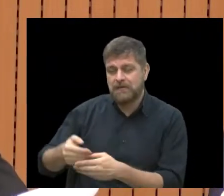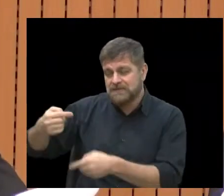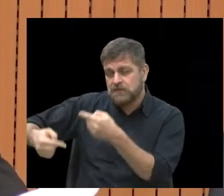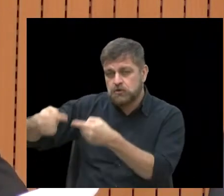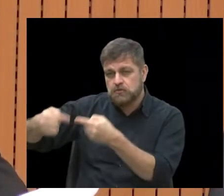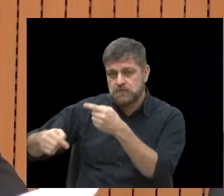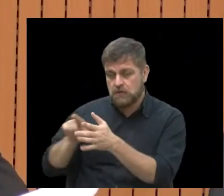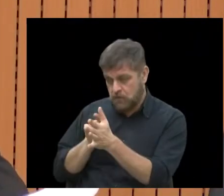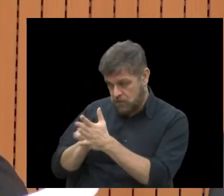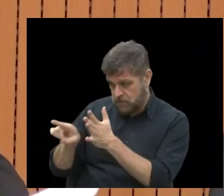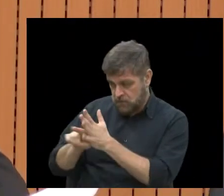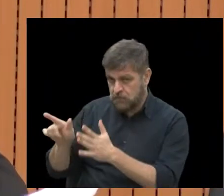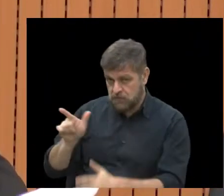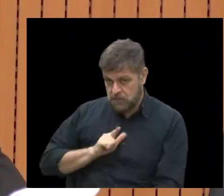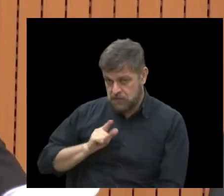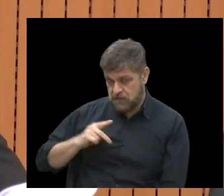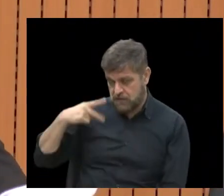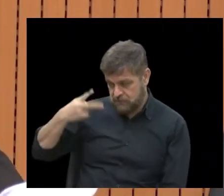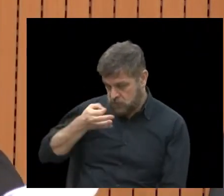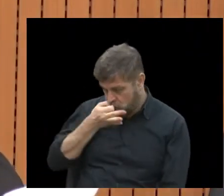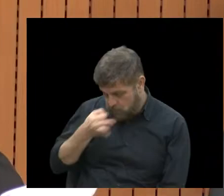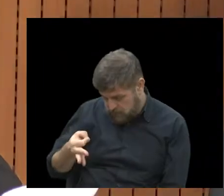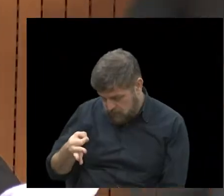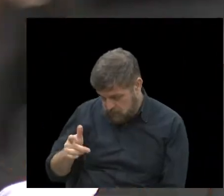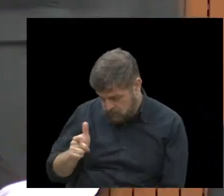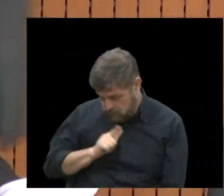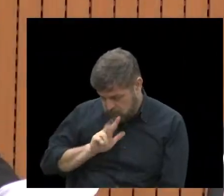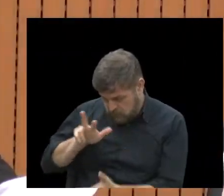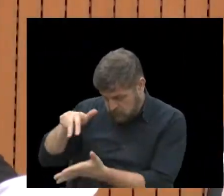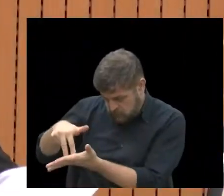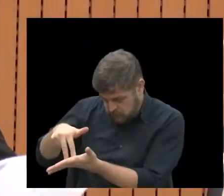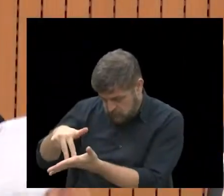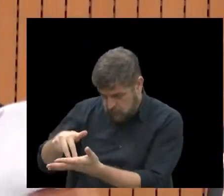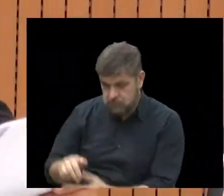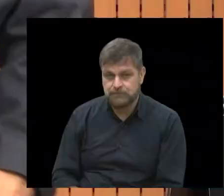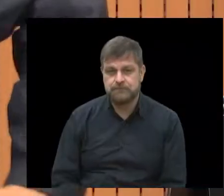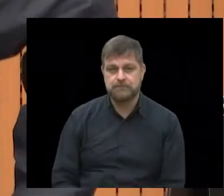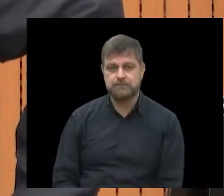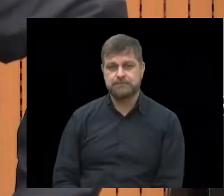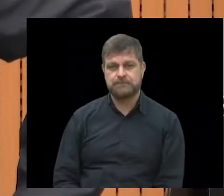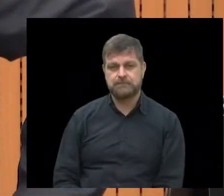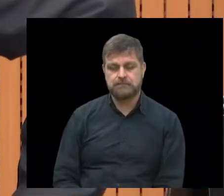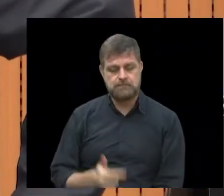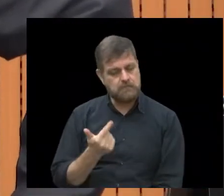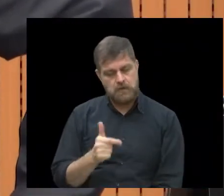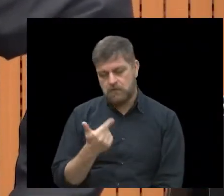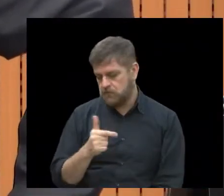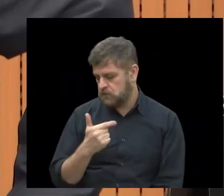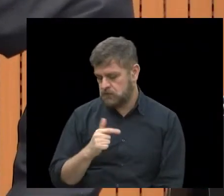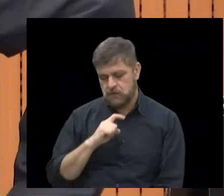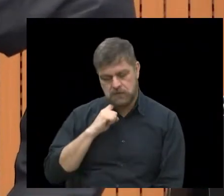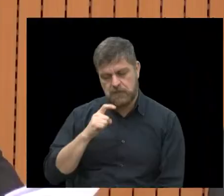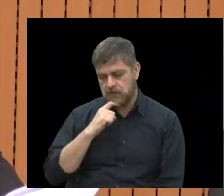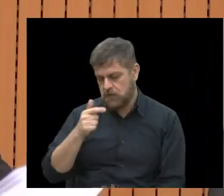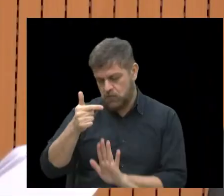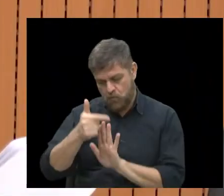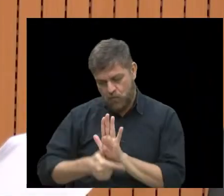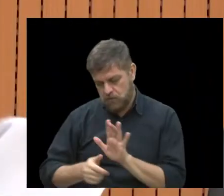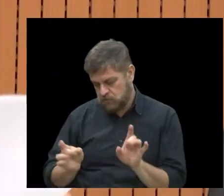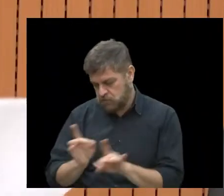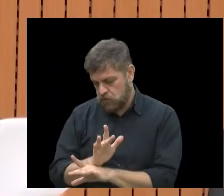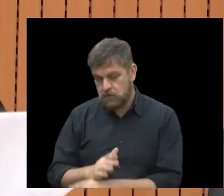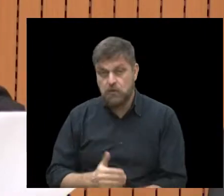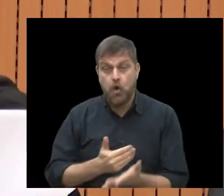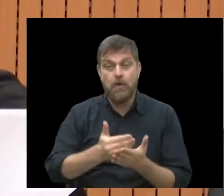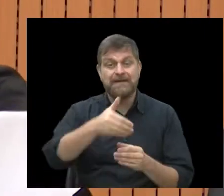vai à discussão. Indago do vereador professor Alberto, segundo secretário, se há vereadores inscritos. Não há vereadores inscritos. Não havendo vereadores